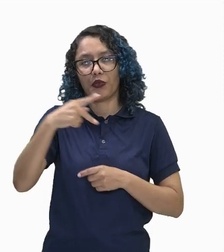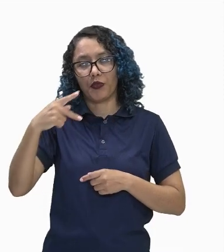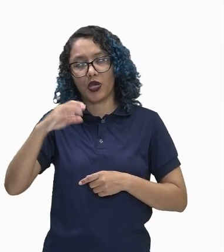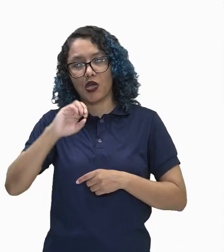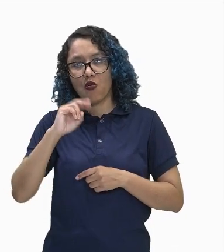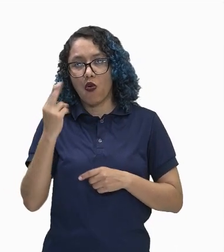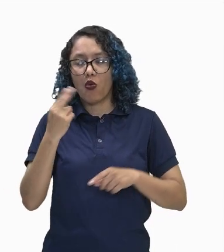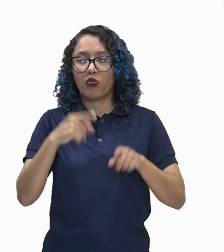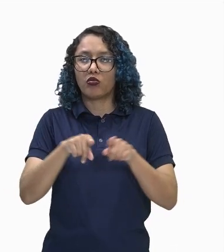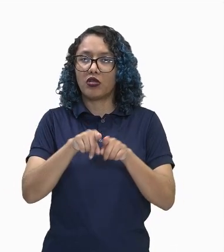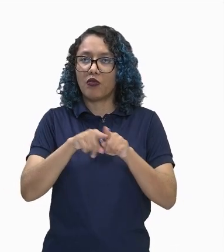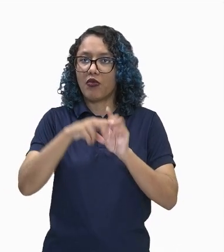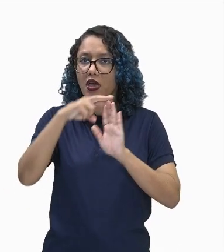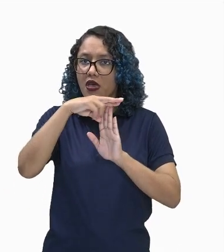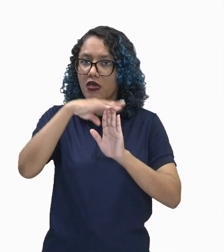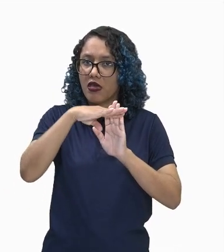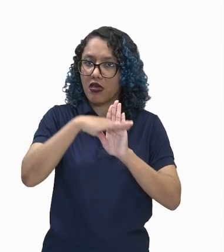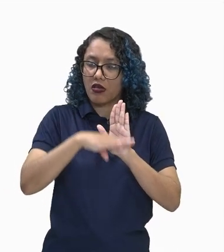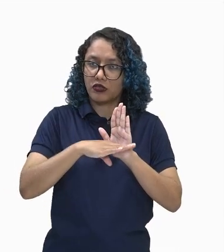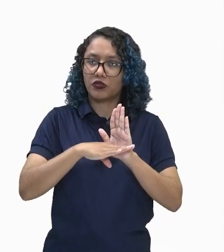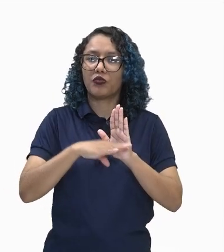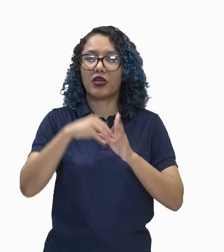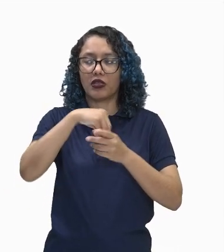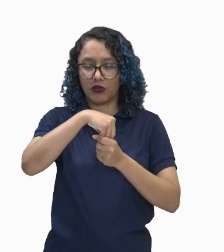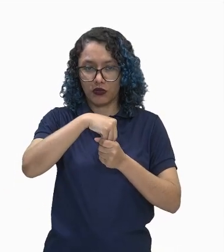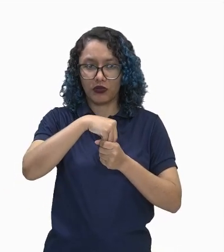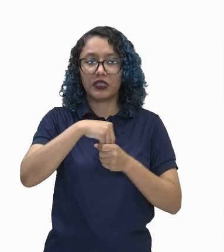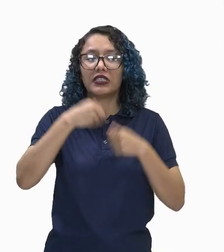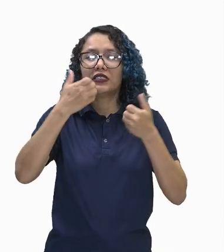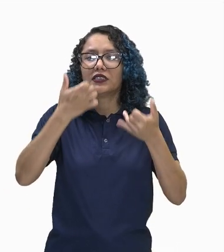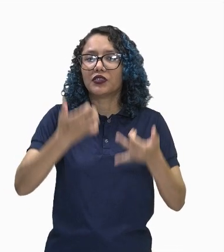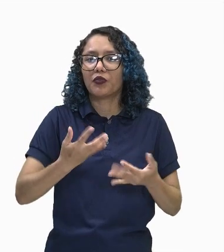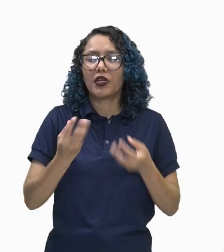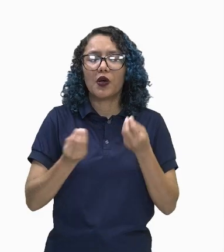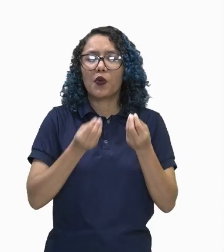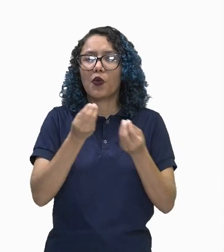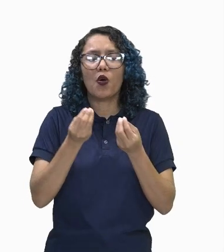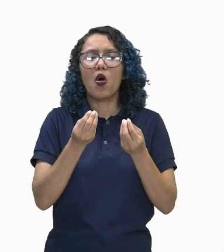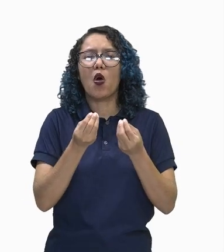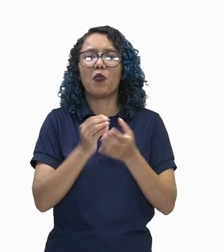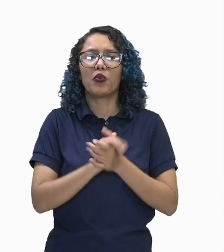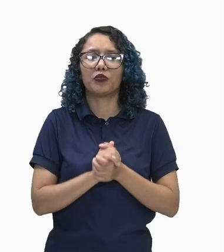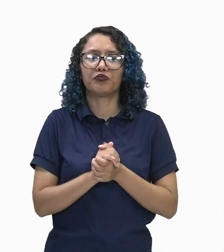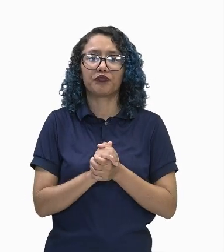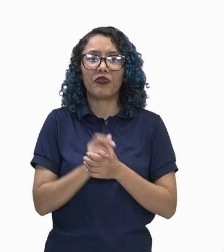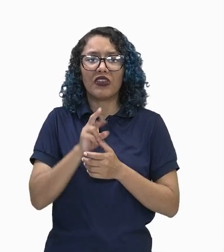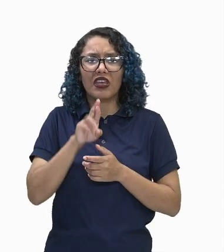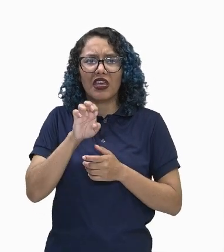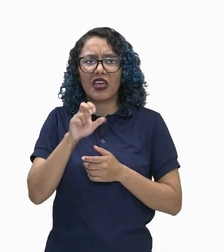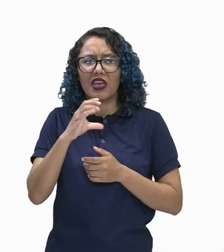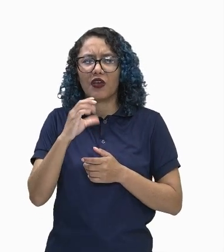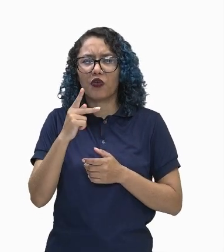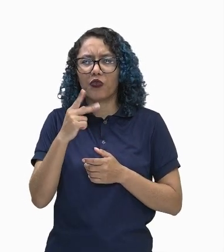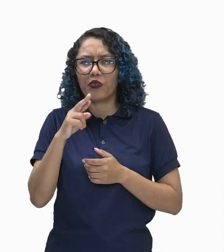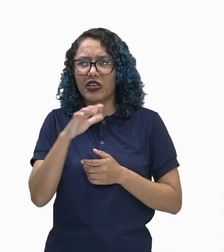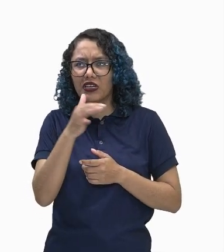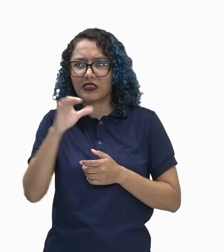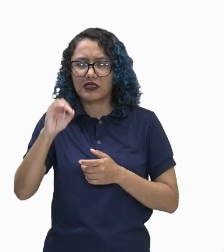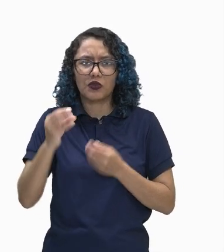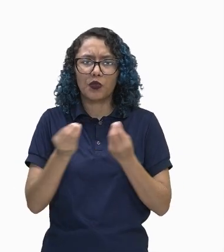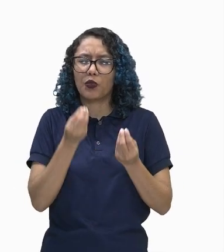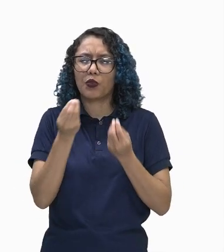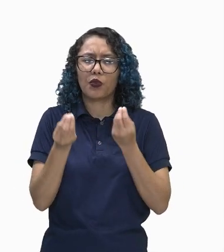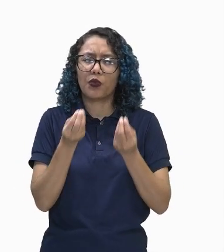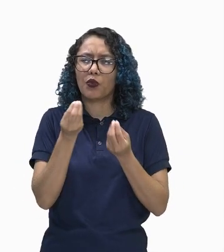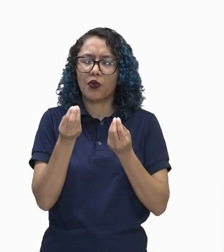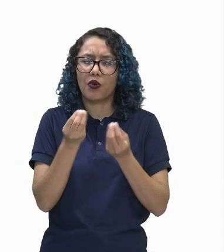vai dizer de que forma vai acontecer esta recuperação. Hoje, sim, a recuperação